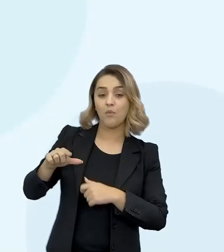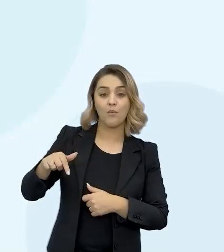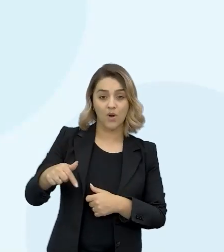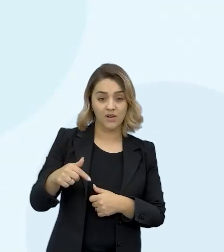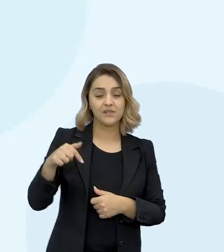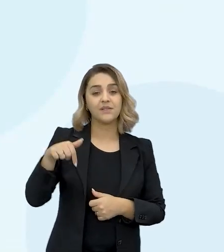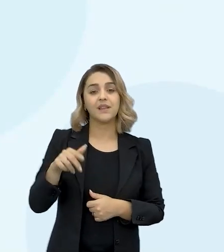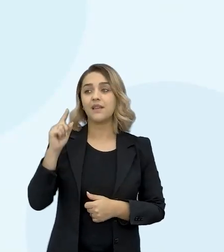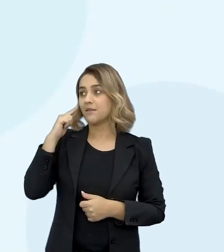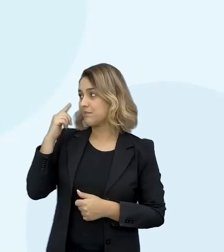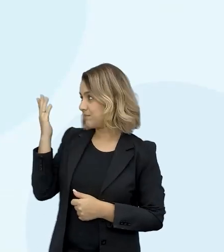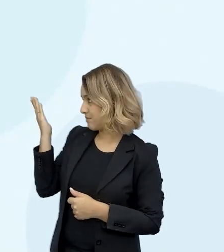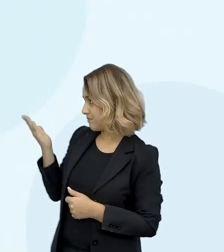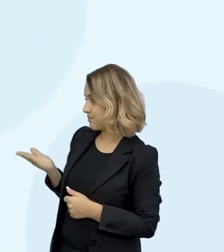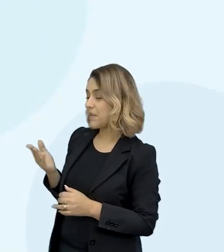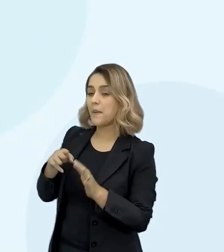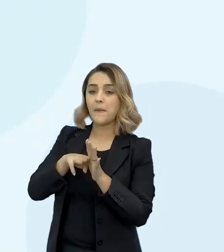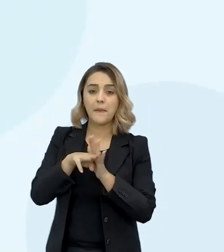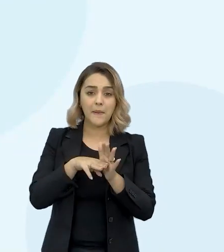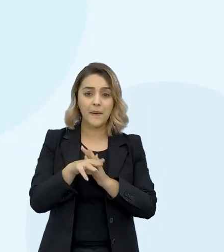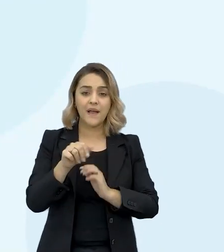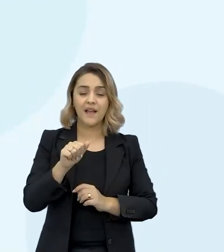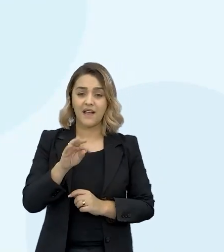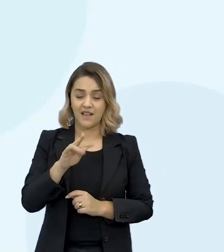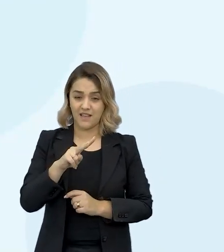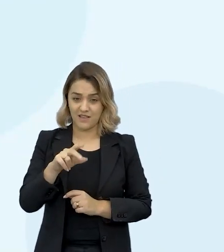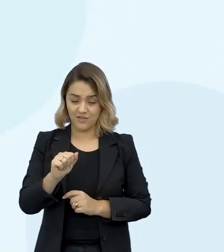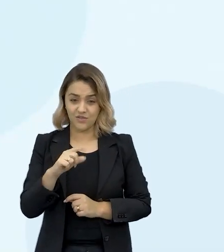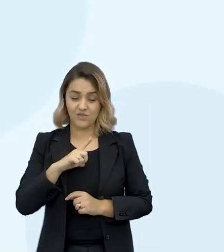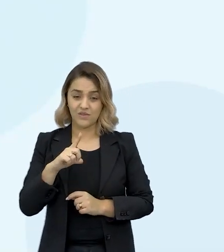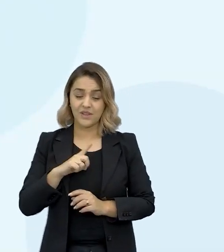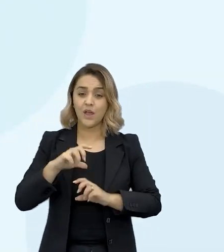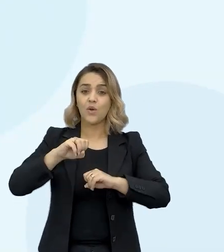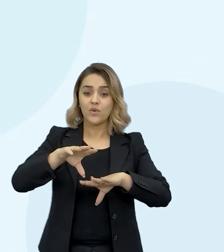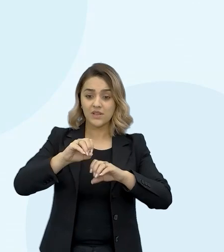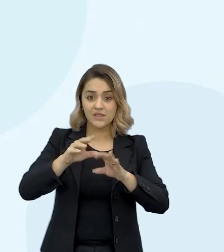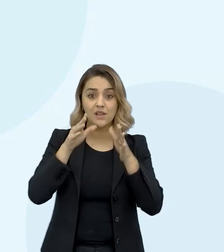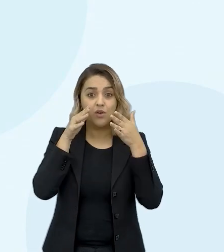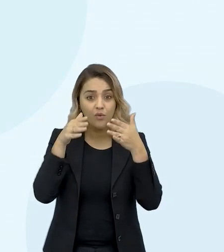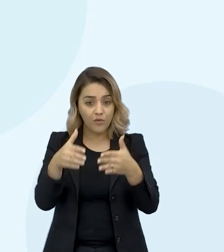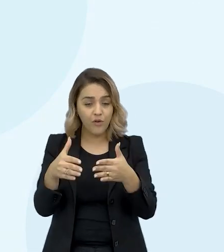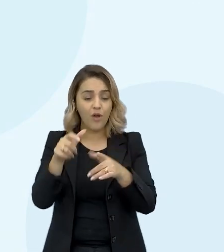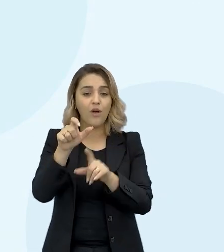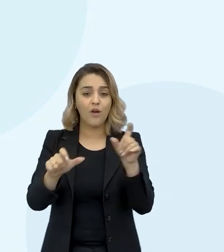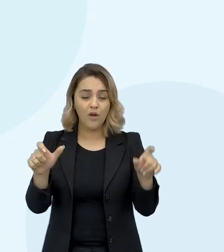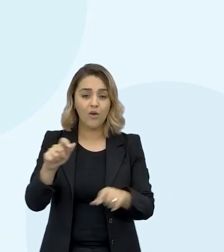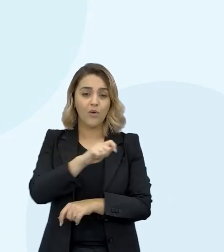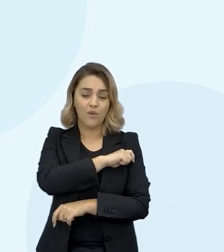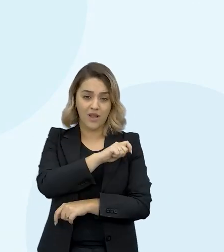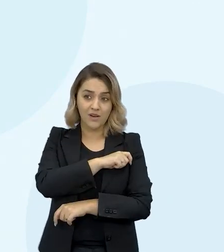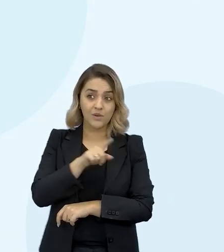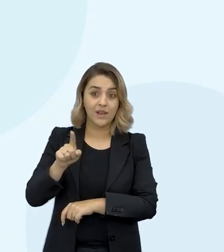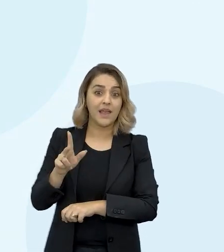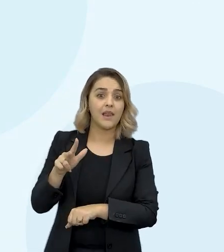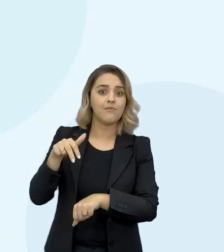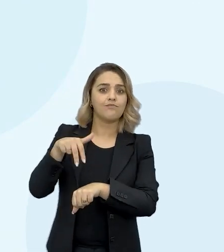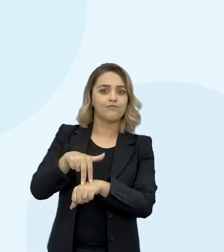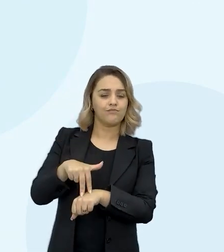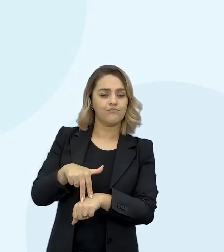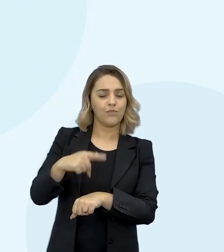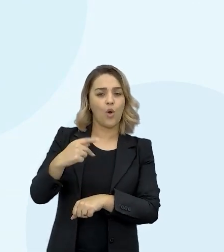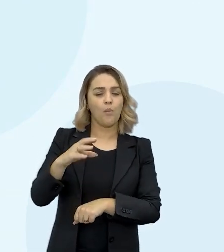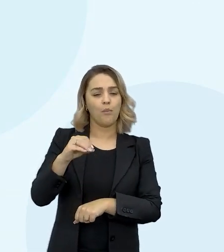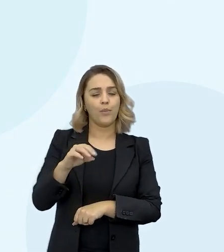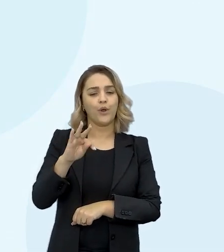metodologias ativas, elas promovem um ensino centrado no estudante, que foi o que eu acabei de falar, onde ele é o protagonista.